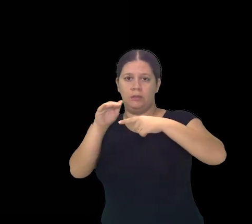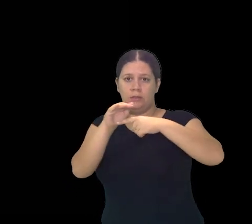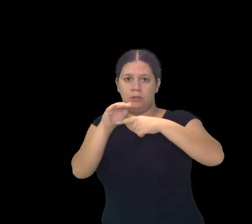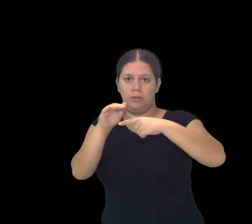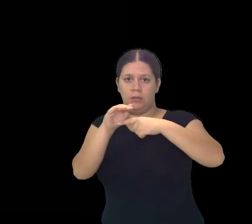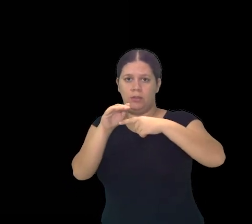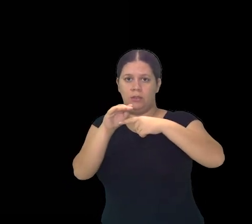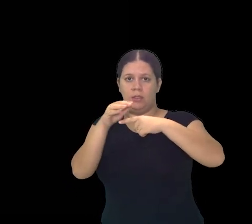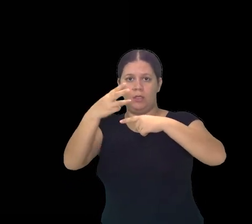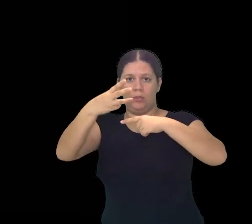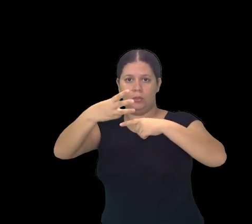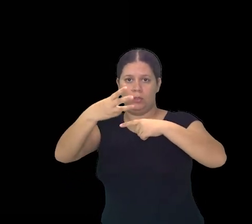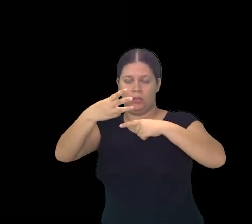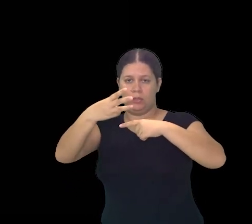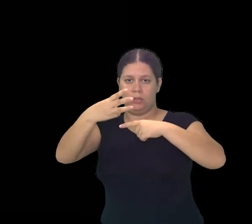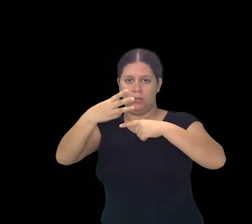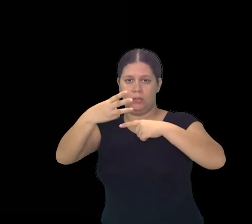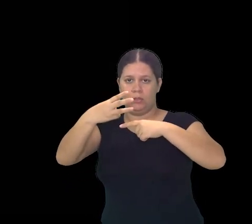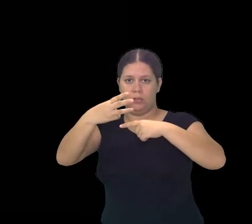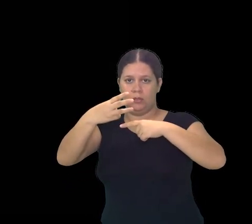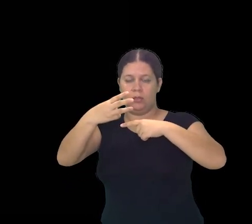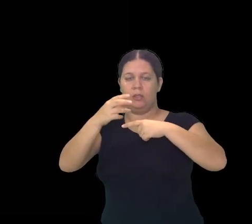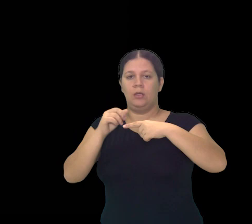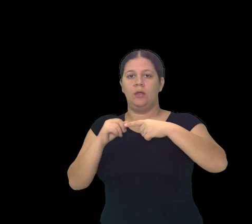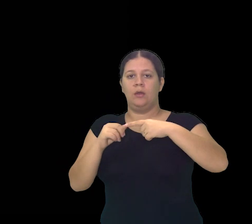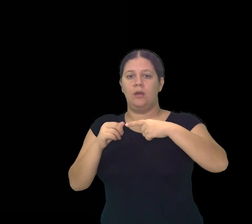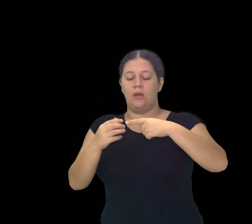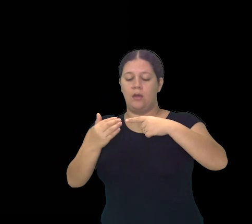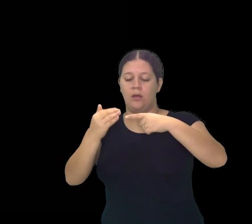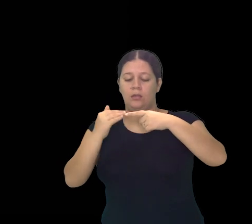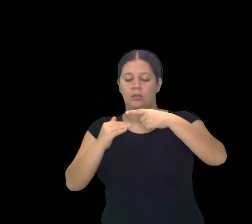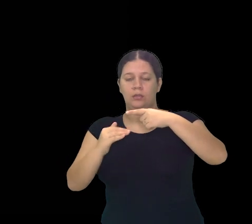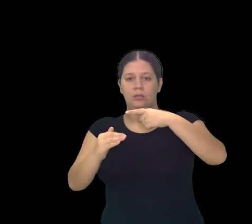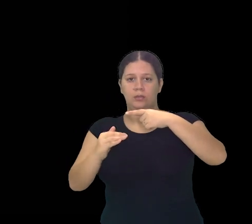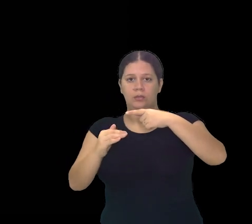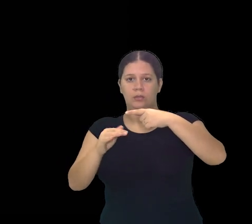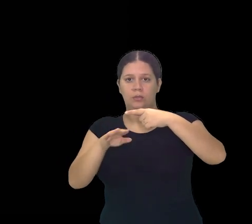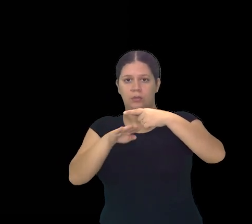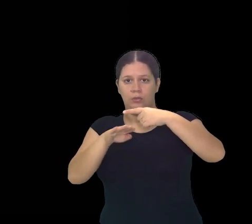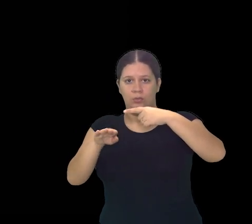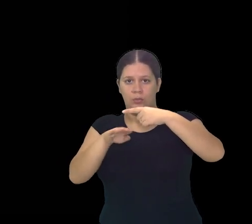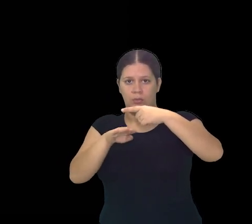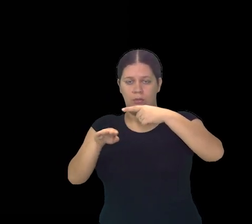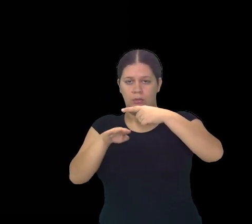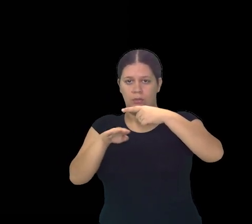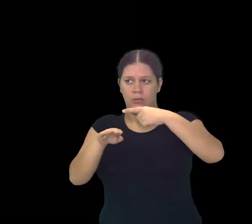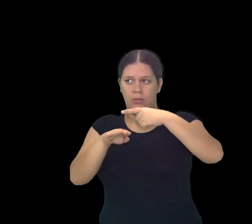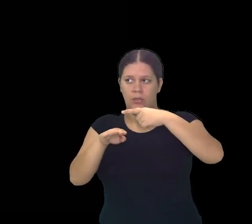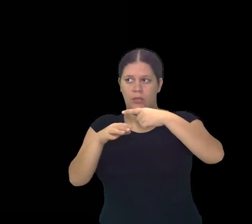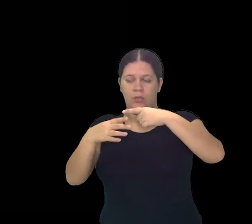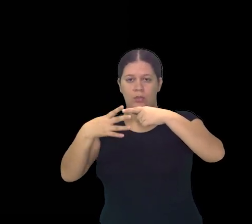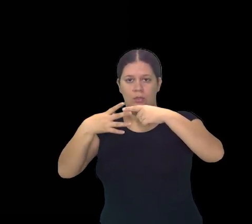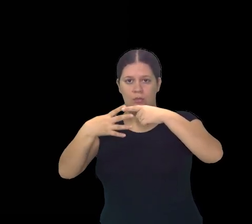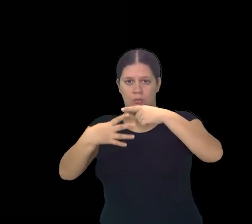O numerador é o 3 ali. E então, a outra parte é que encontremos o